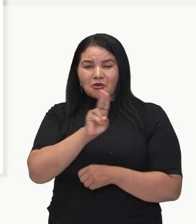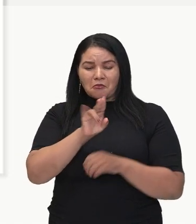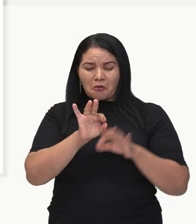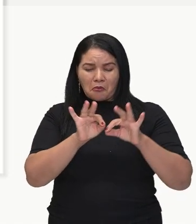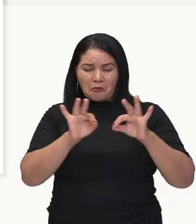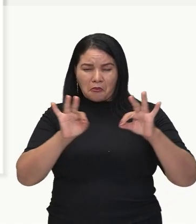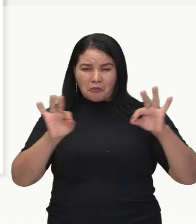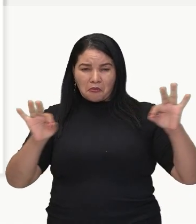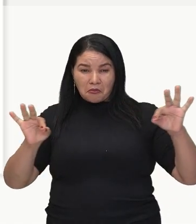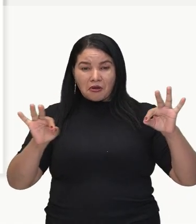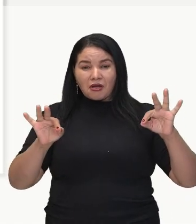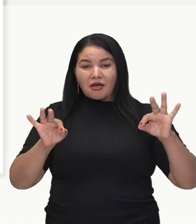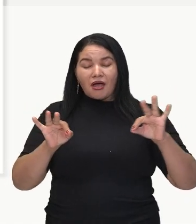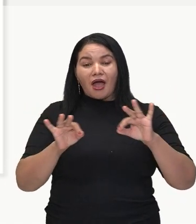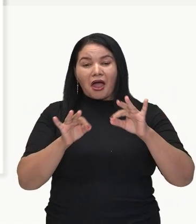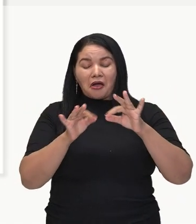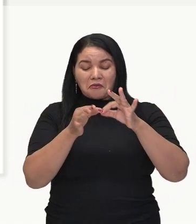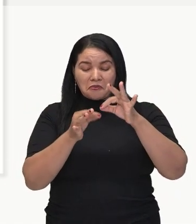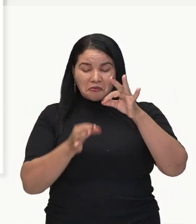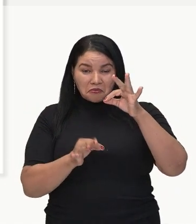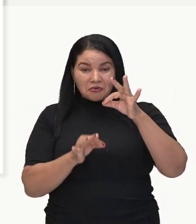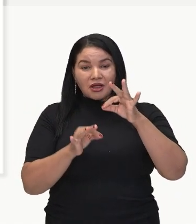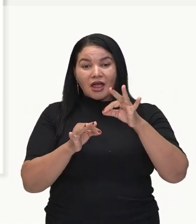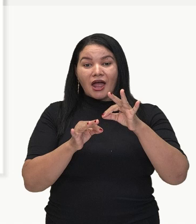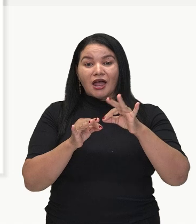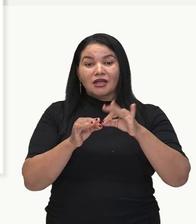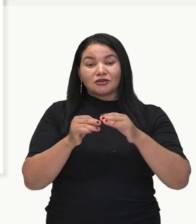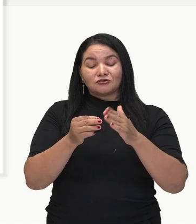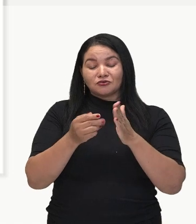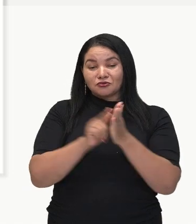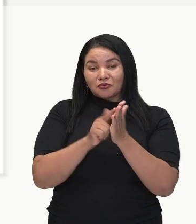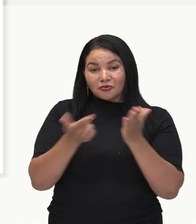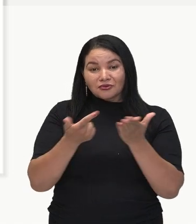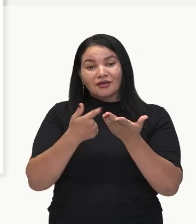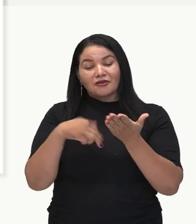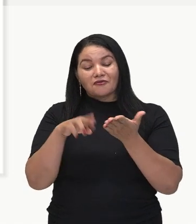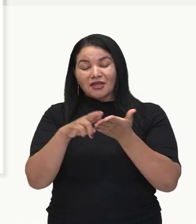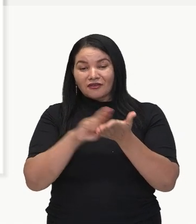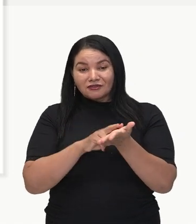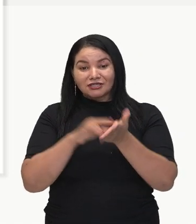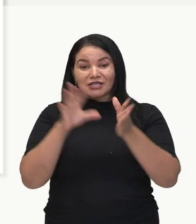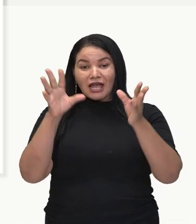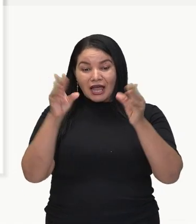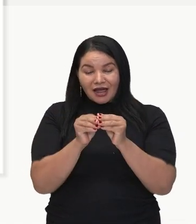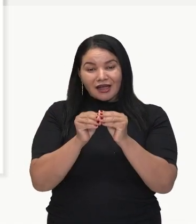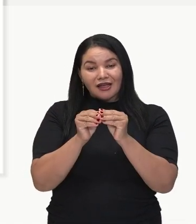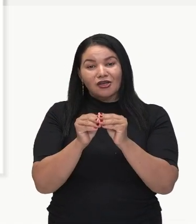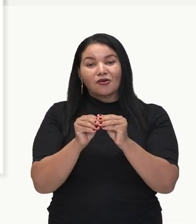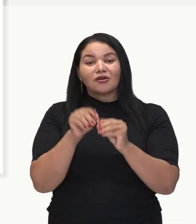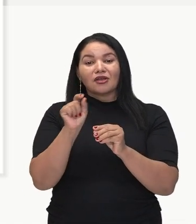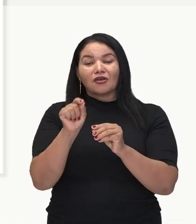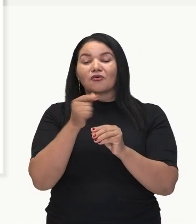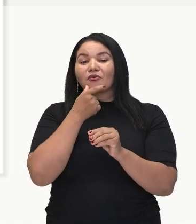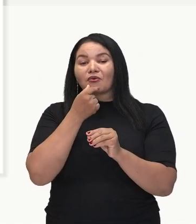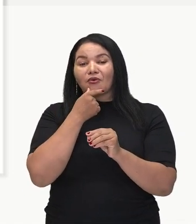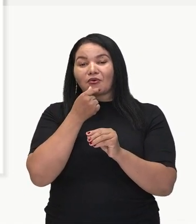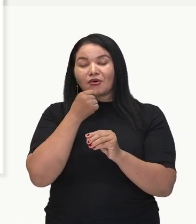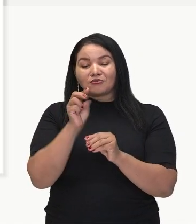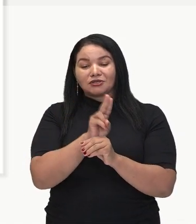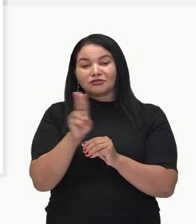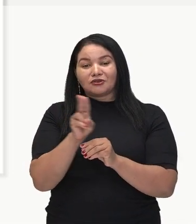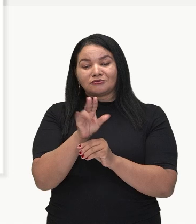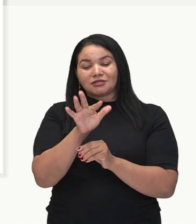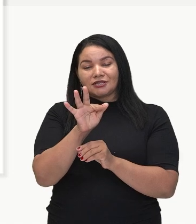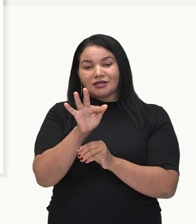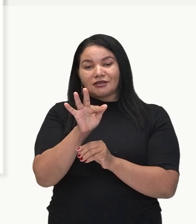os jornais, as revistas abreviavam o nome dele, né? Abreviavam o nome dele porque era muito